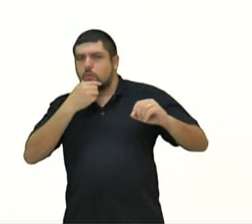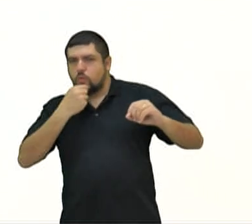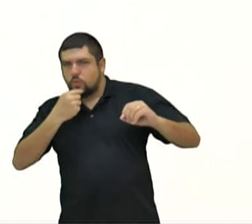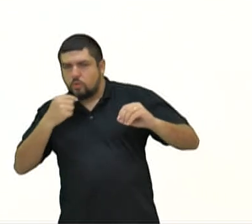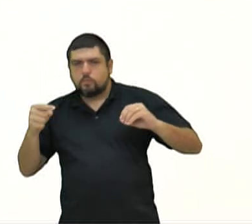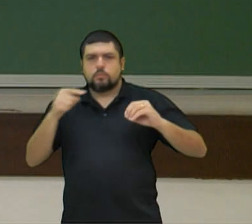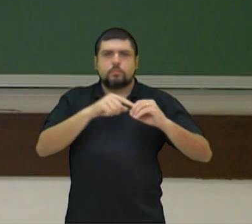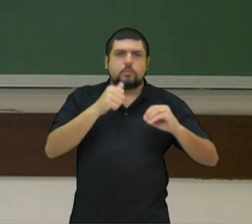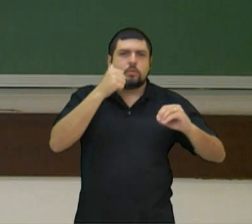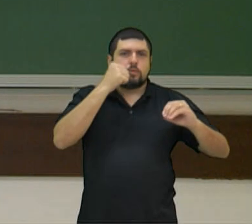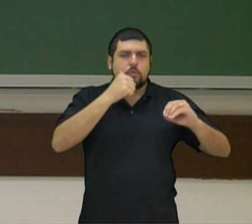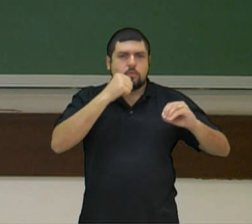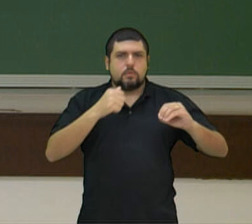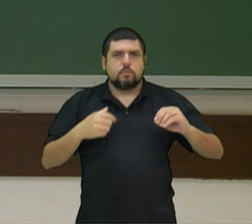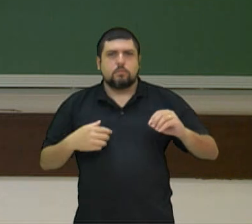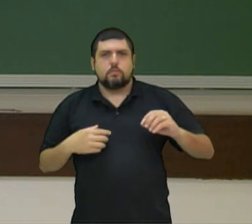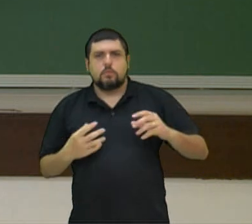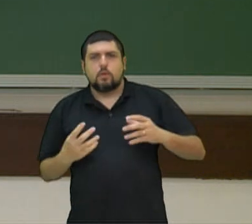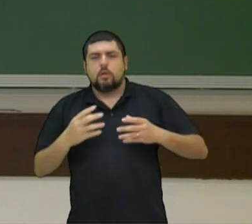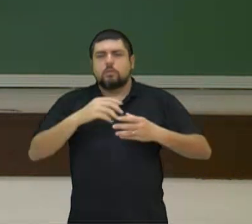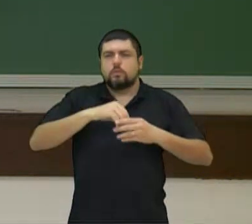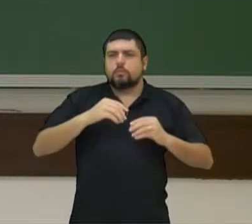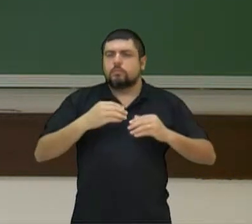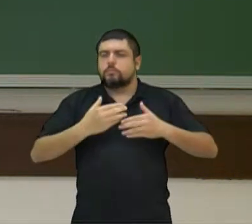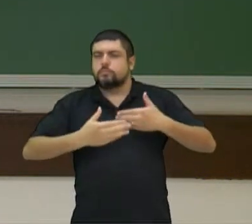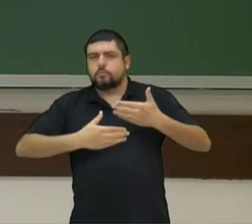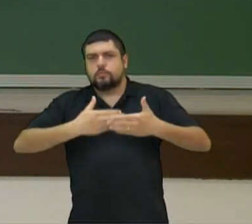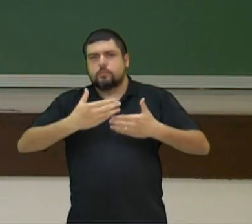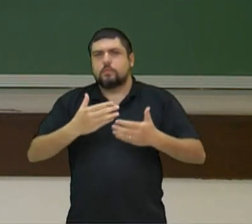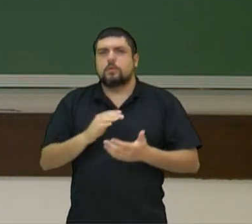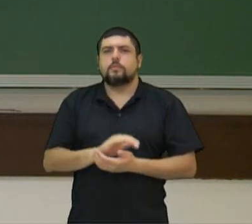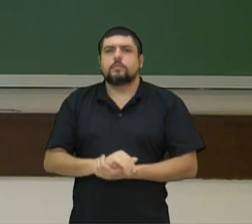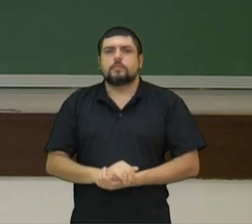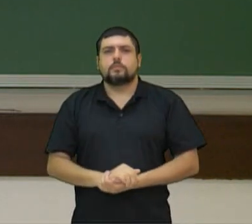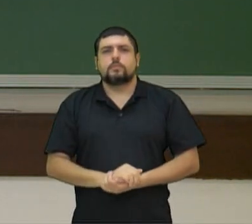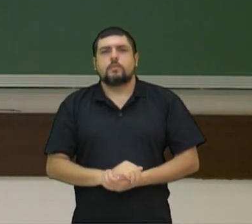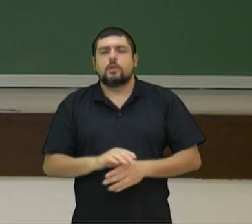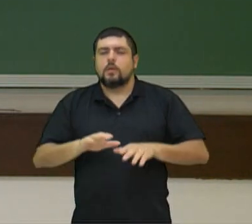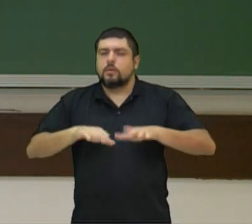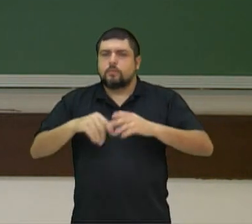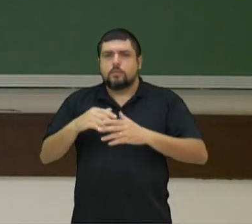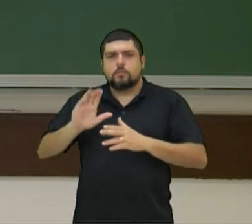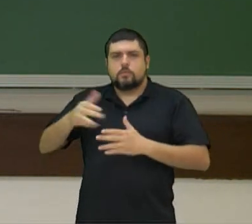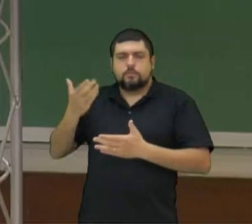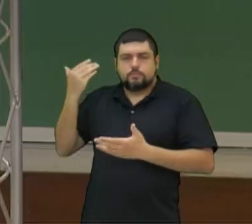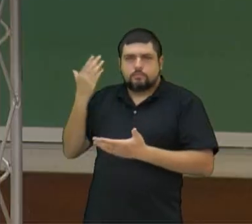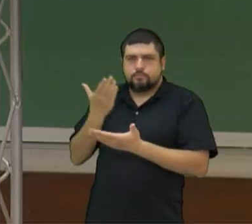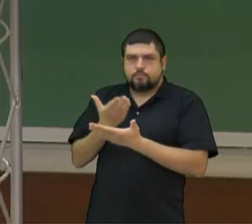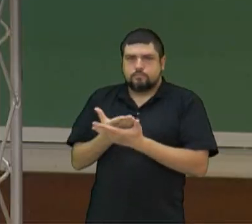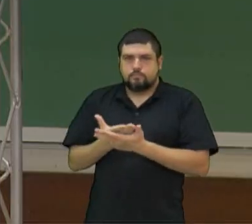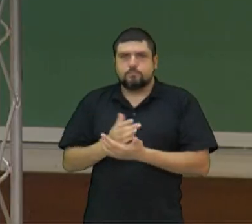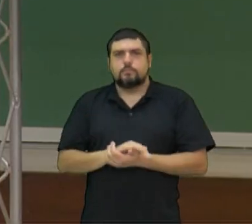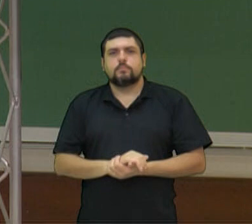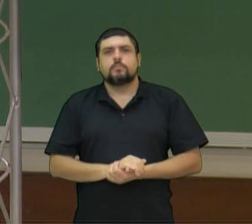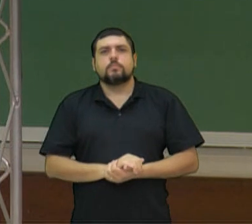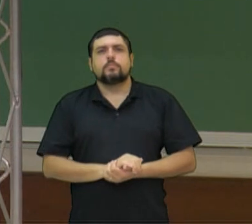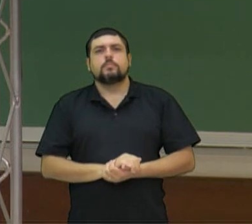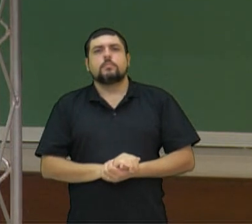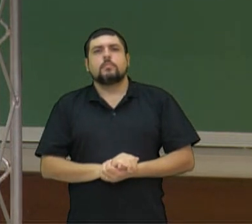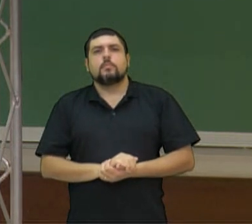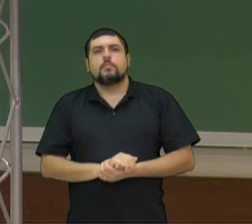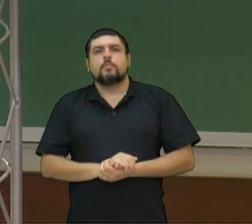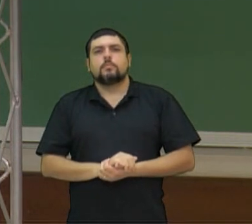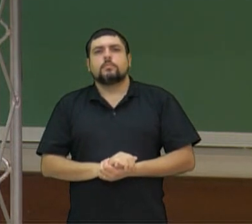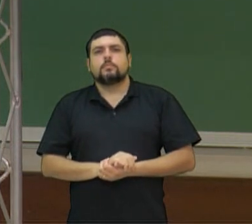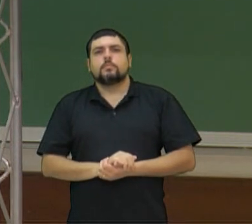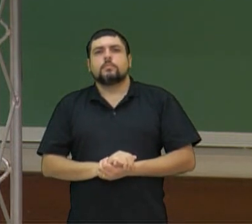por fecundação interna, fecundação externa, conforme o mecanismo que a gente já estudou na aula anterior. Nesse tipo de reprodução,